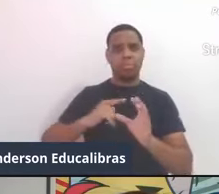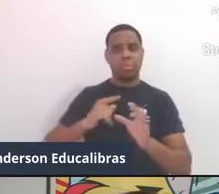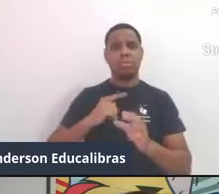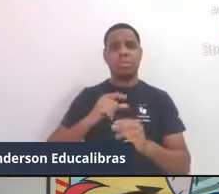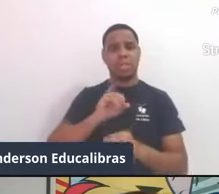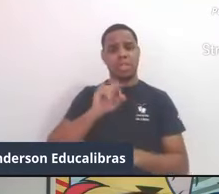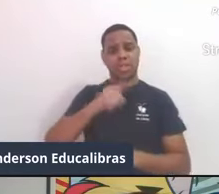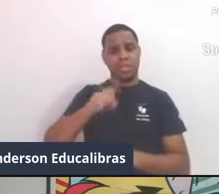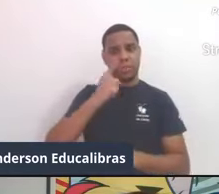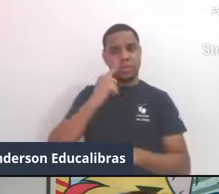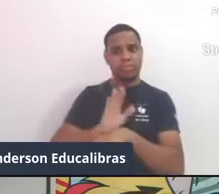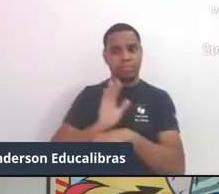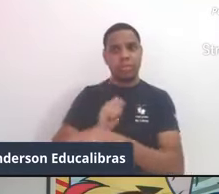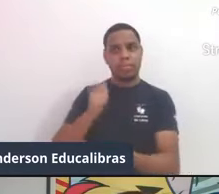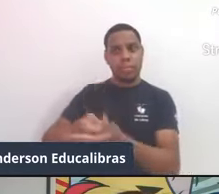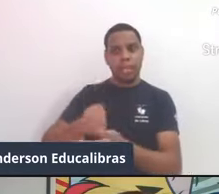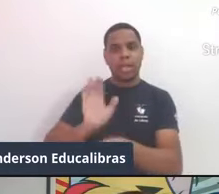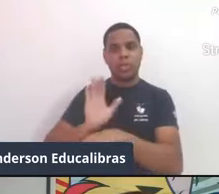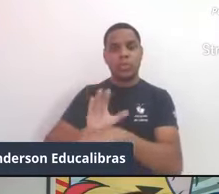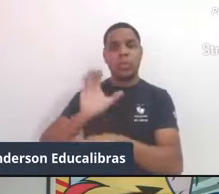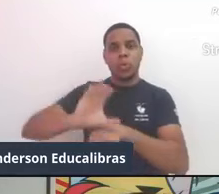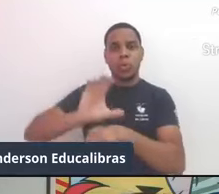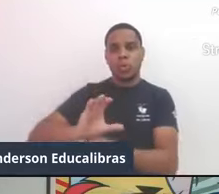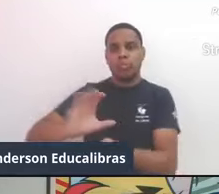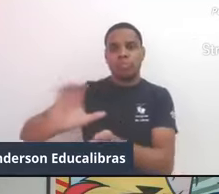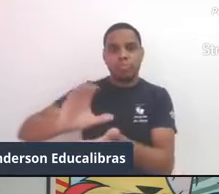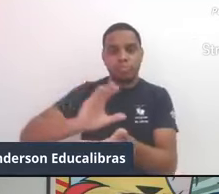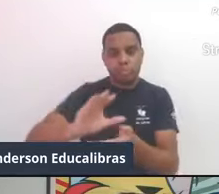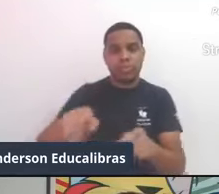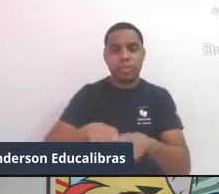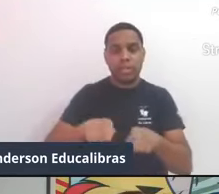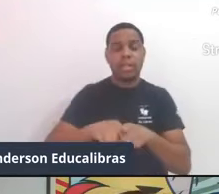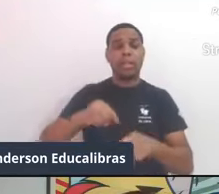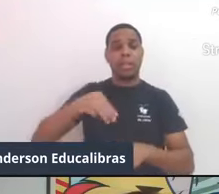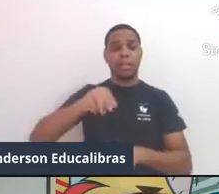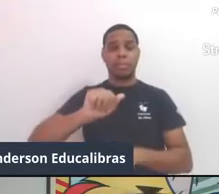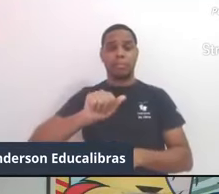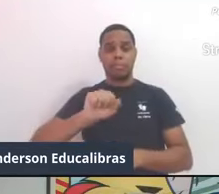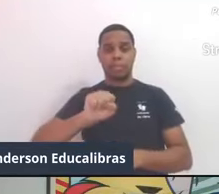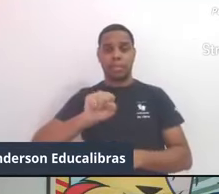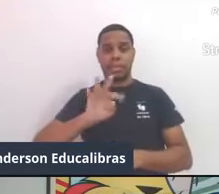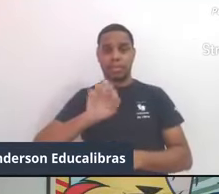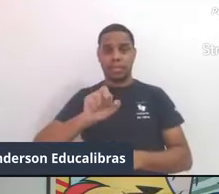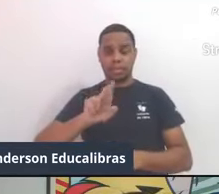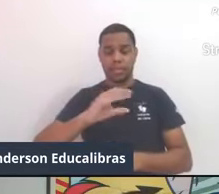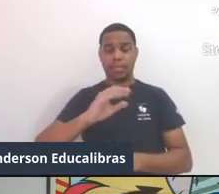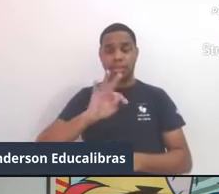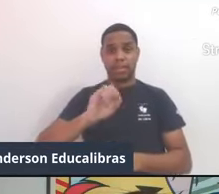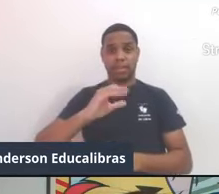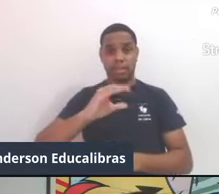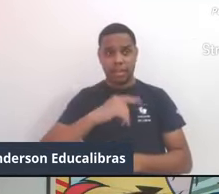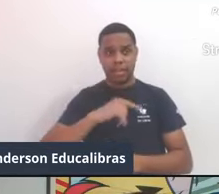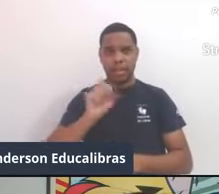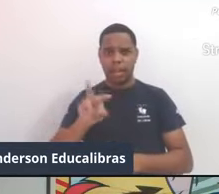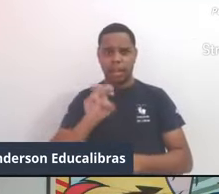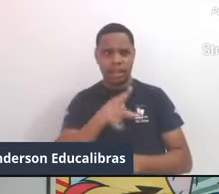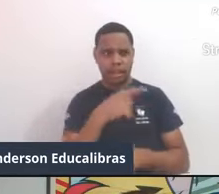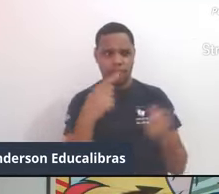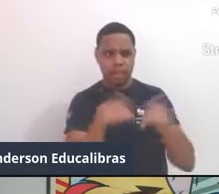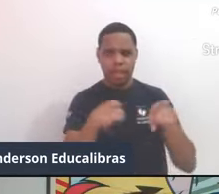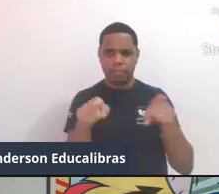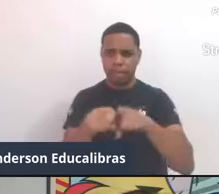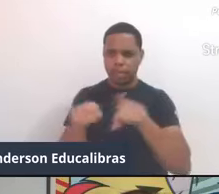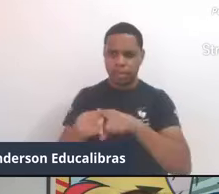Itaú, né, de financiar mais cursos. A gente teve experiências com a Mastertech, a gente tem olhado a Ecole 42, a gente tem olhado vários parceiros que